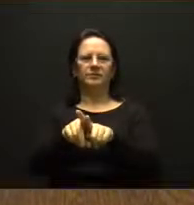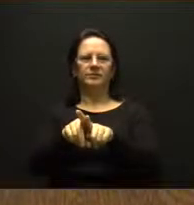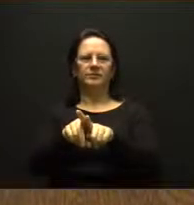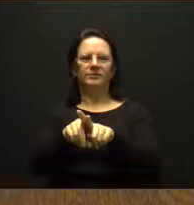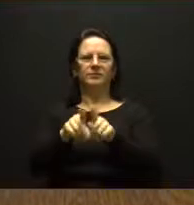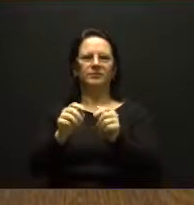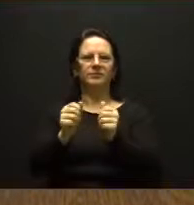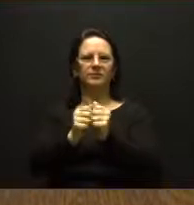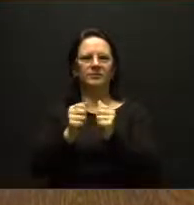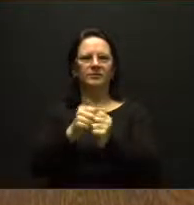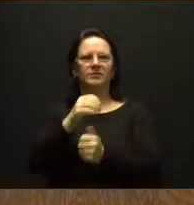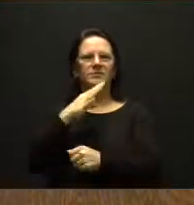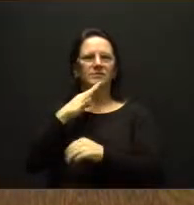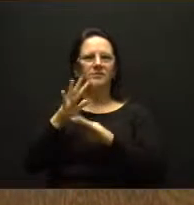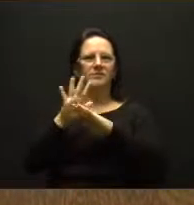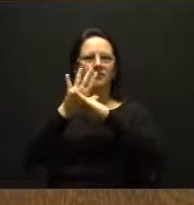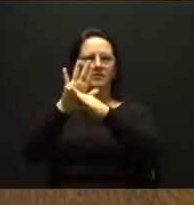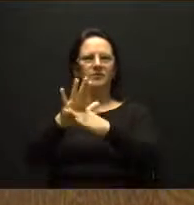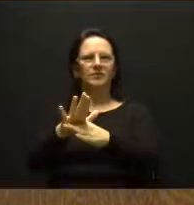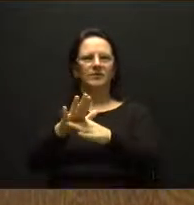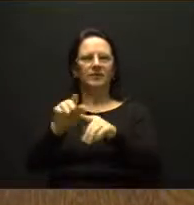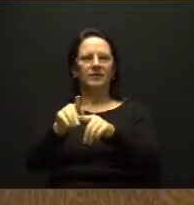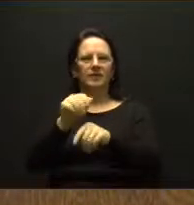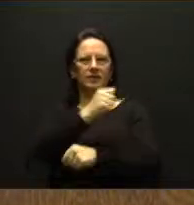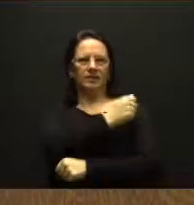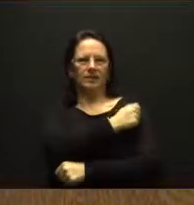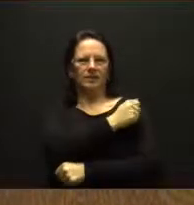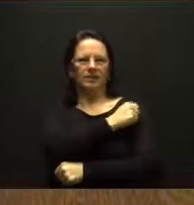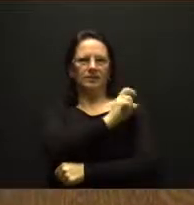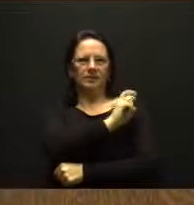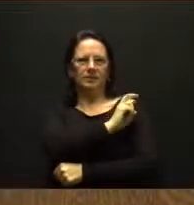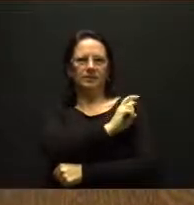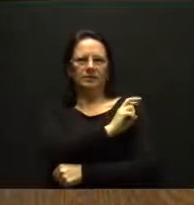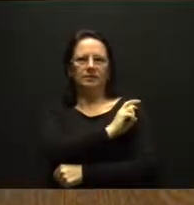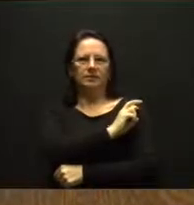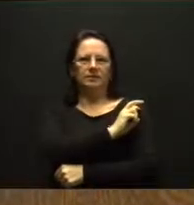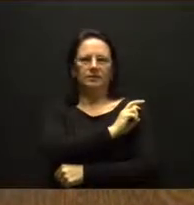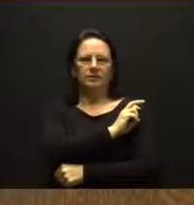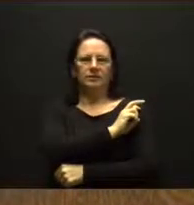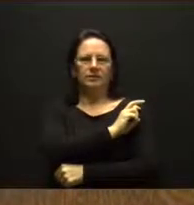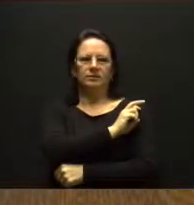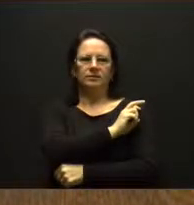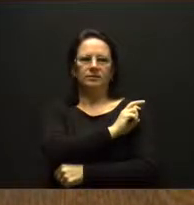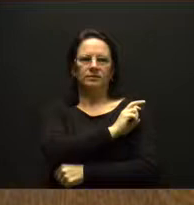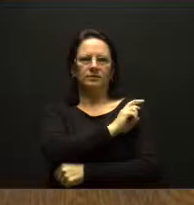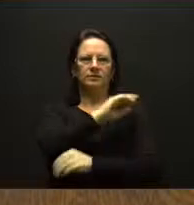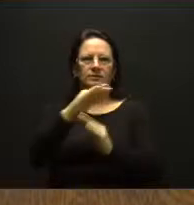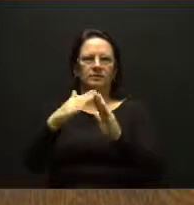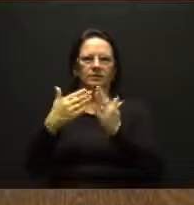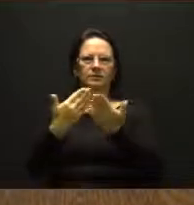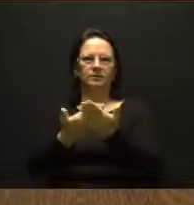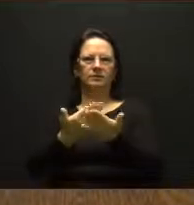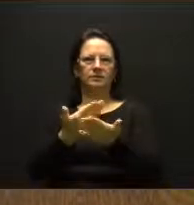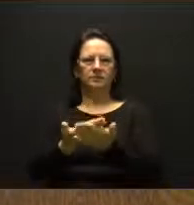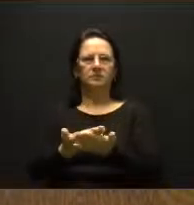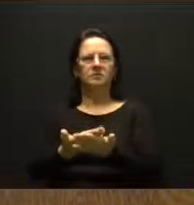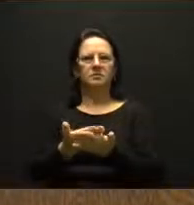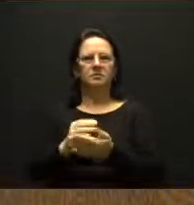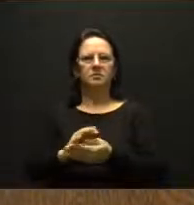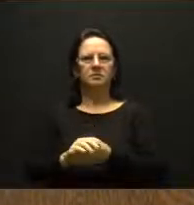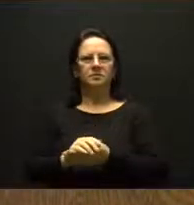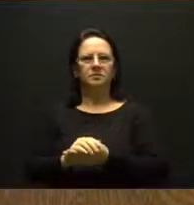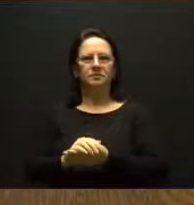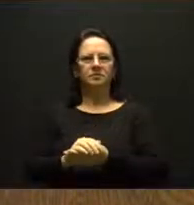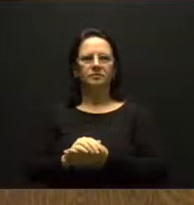visando atender reivindicações dos alunos 5º ano pedro 1º